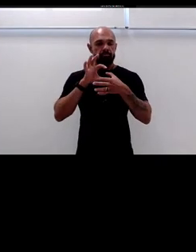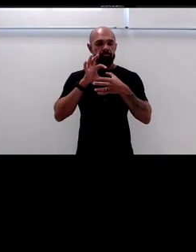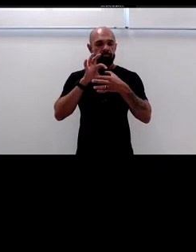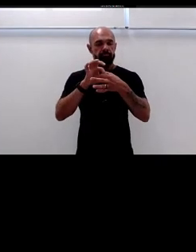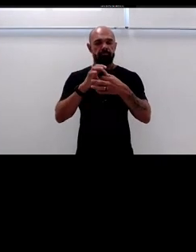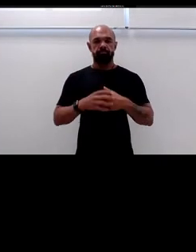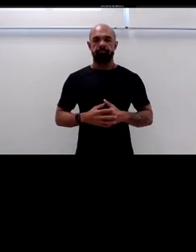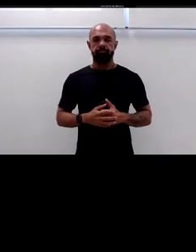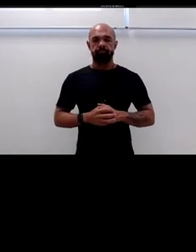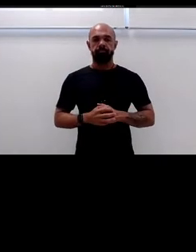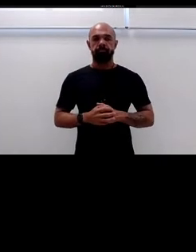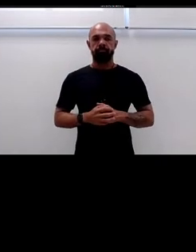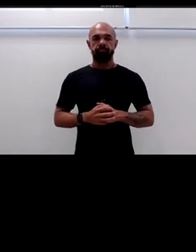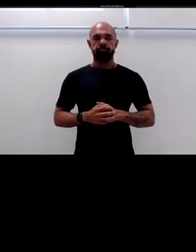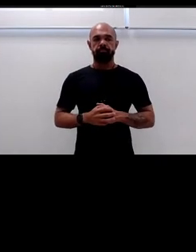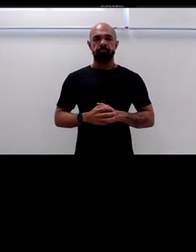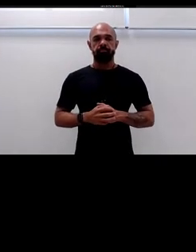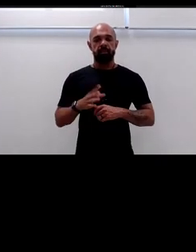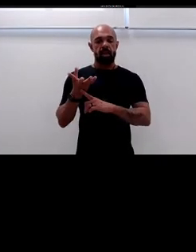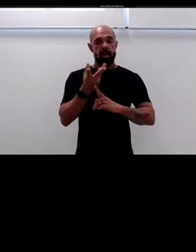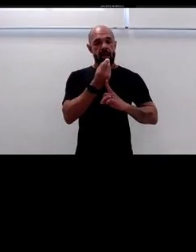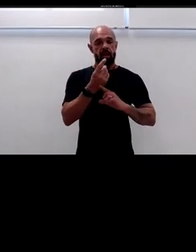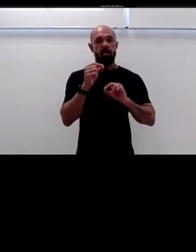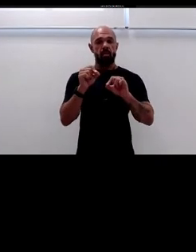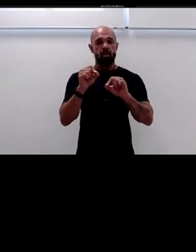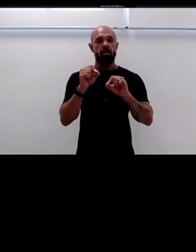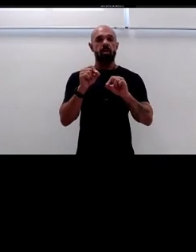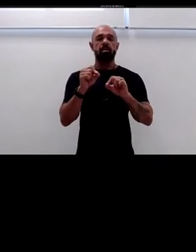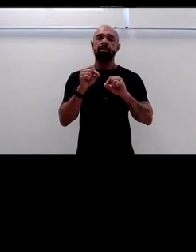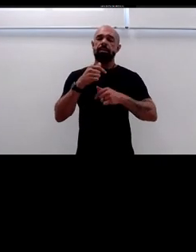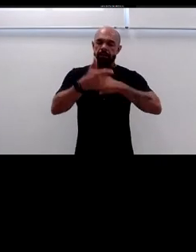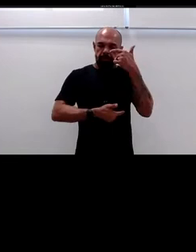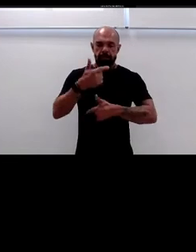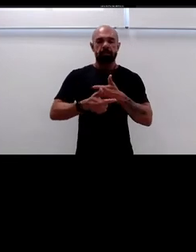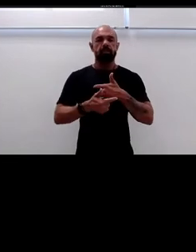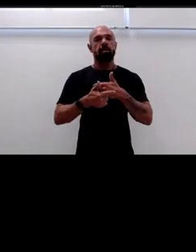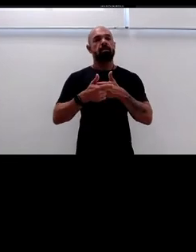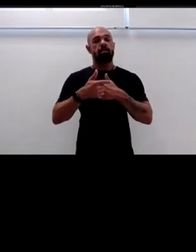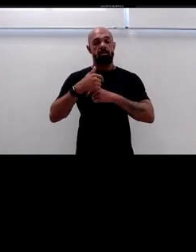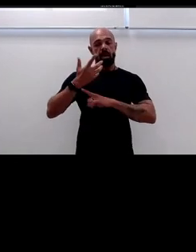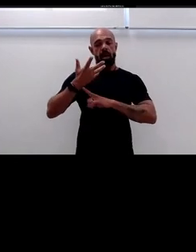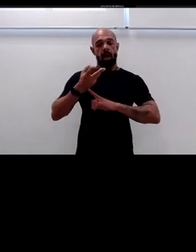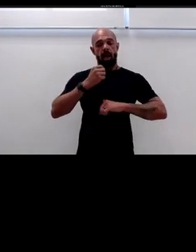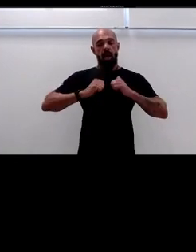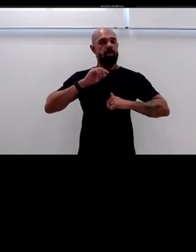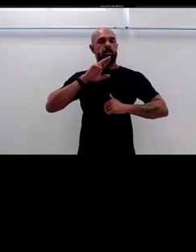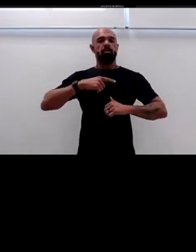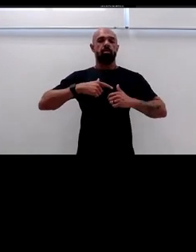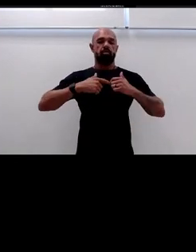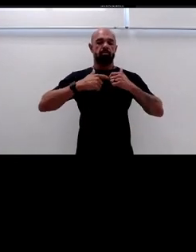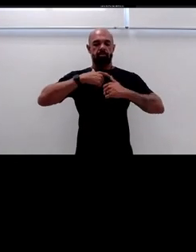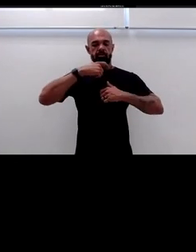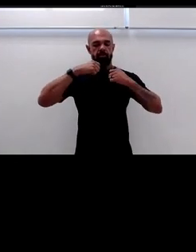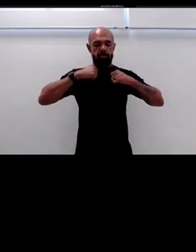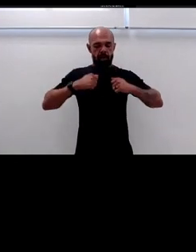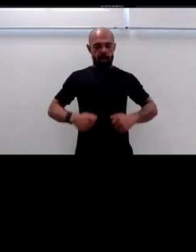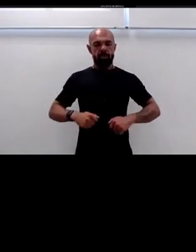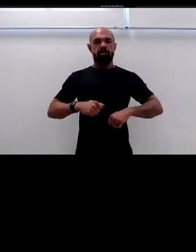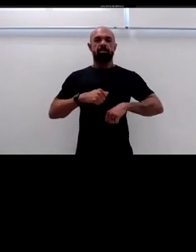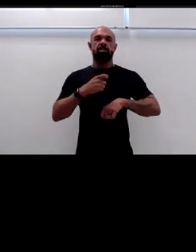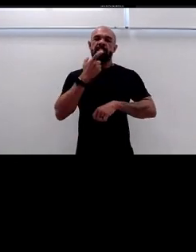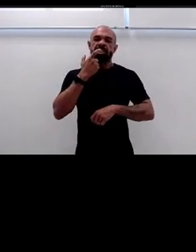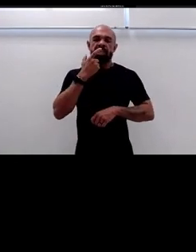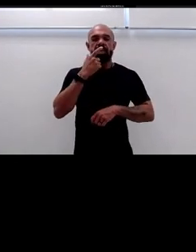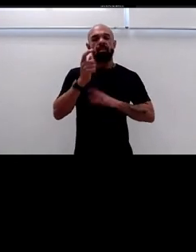A arte é feita a duras penas. O artista não é um cara que bota uma roupa de plástico e se droga e fica indo